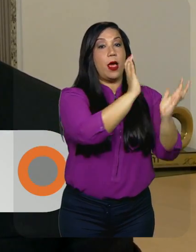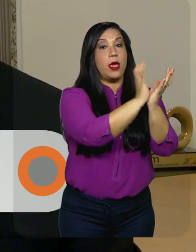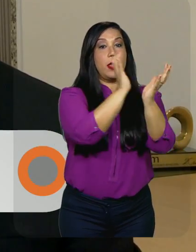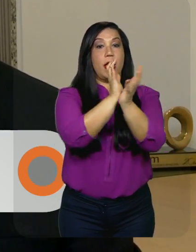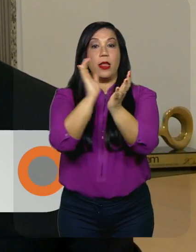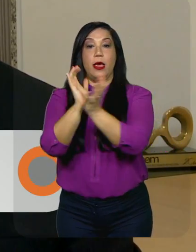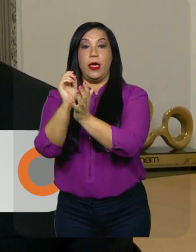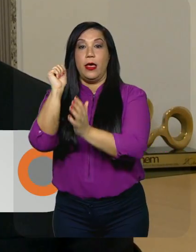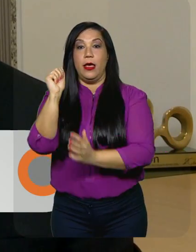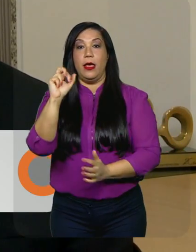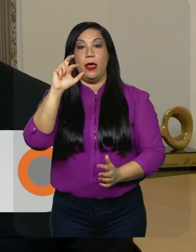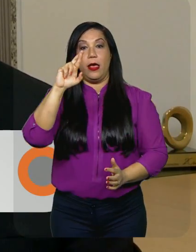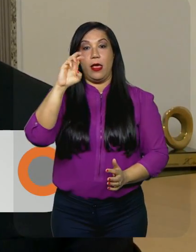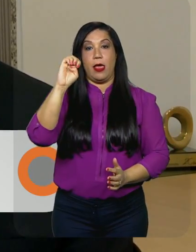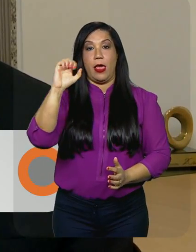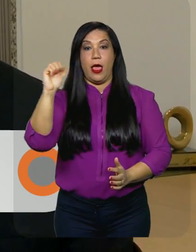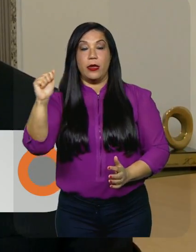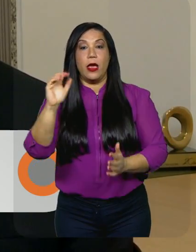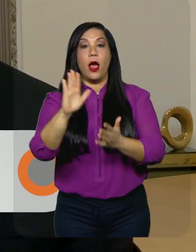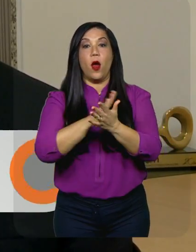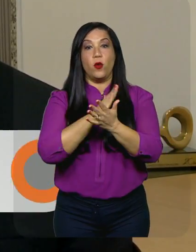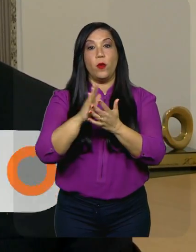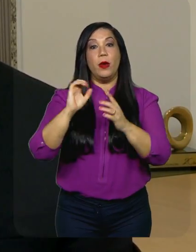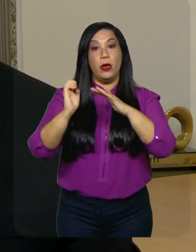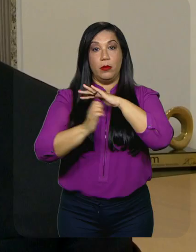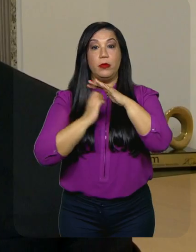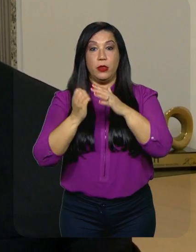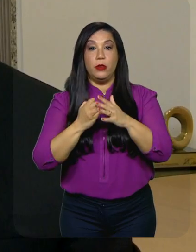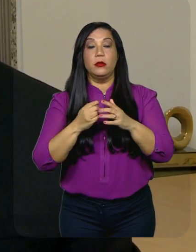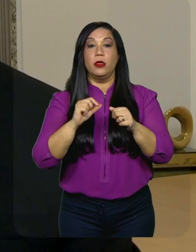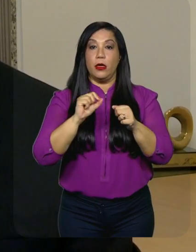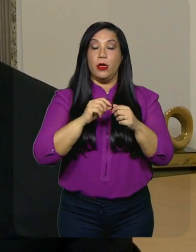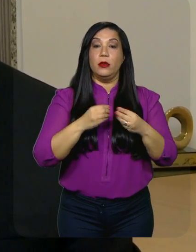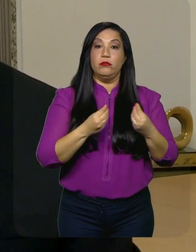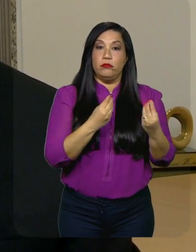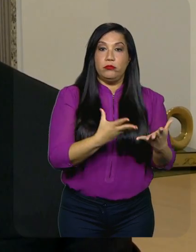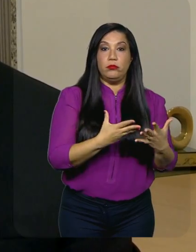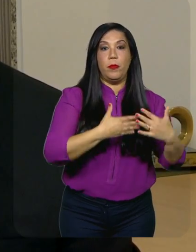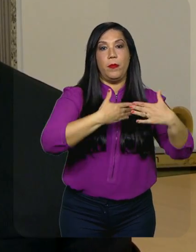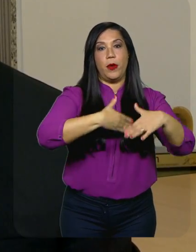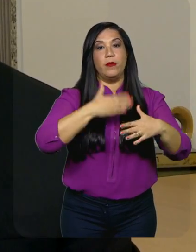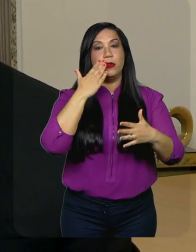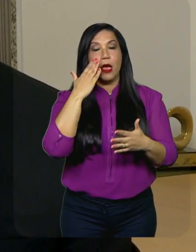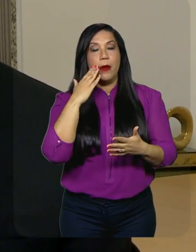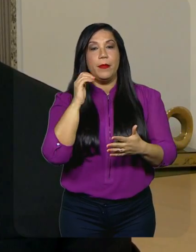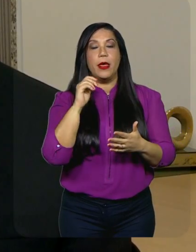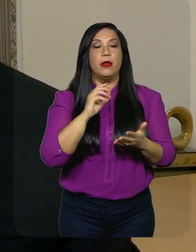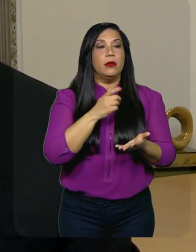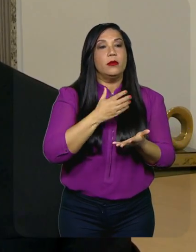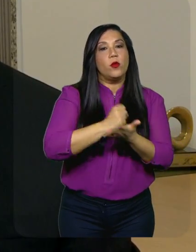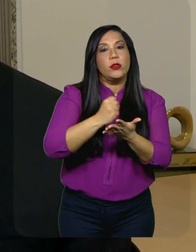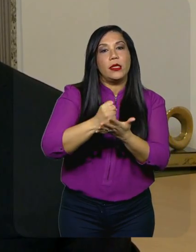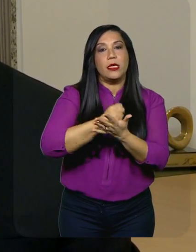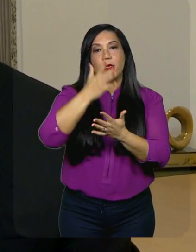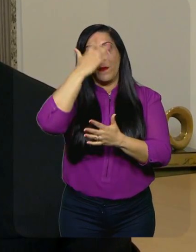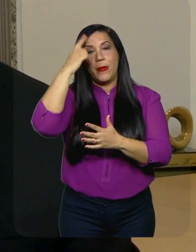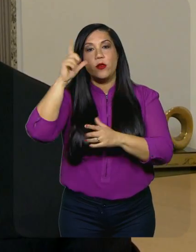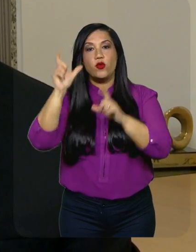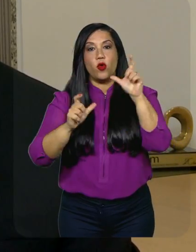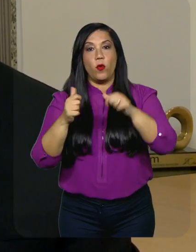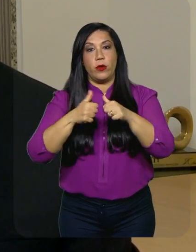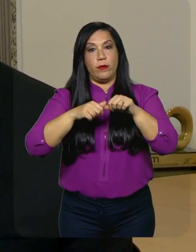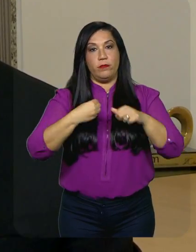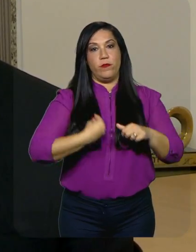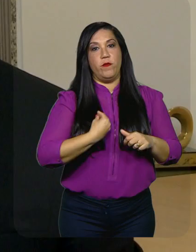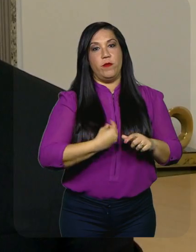temos algumas empresas aplicadoras de prova que sabem como fazer a prova no sentido de aplicação, de contratação de pessoas que estarão no local da